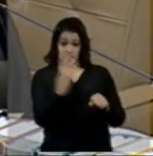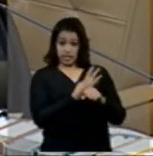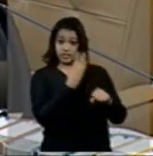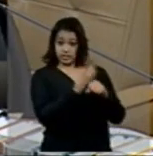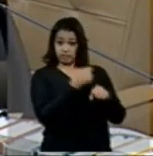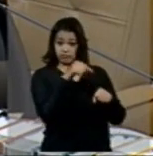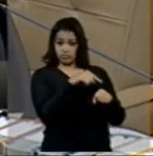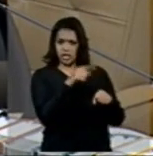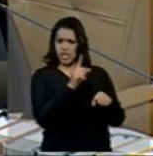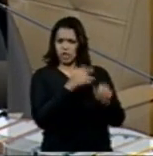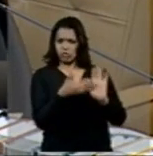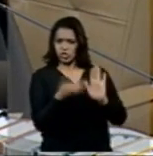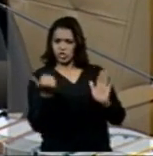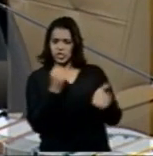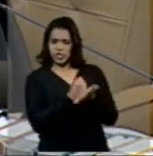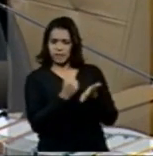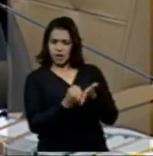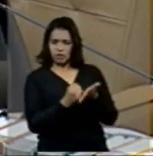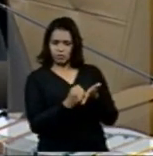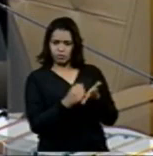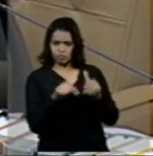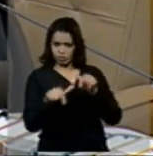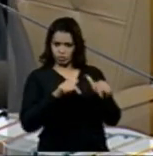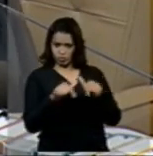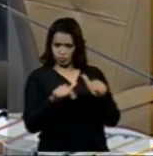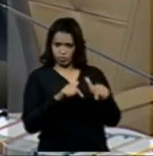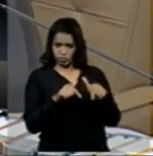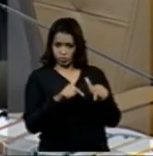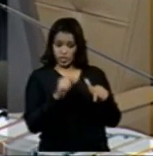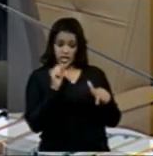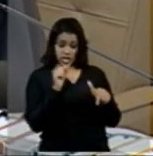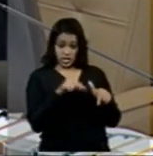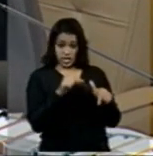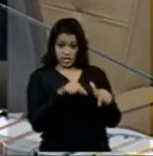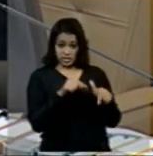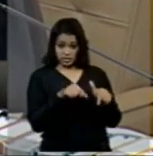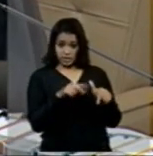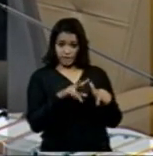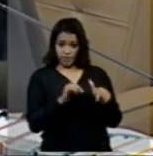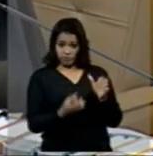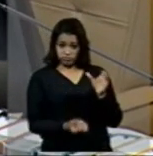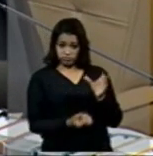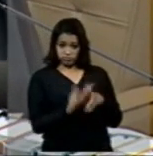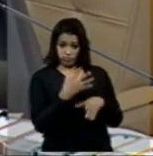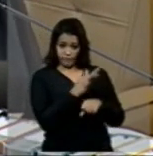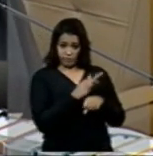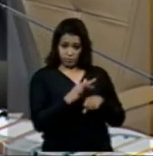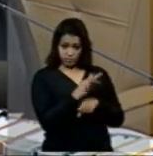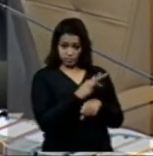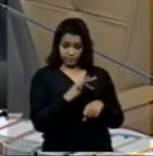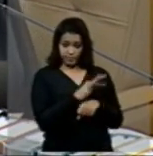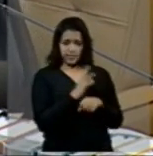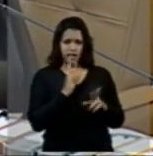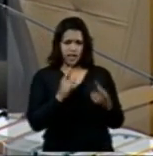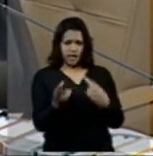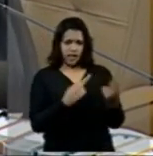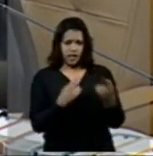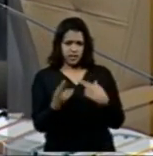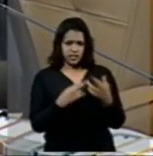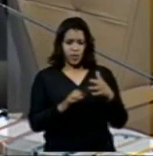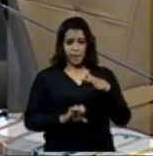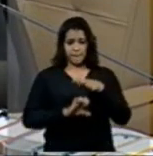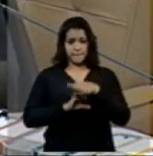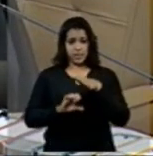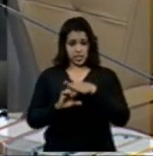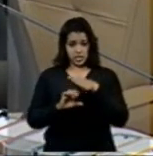terceirização não elimina o contrato de trabalho, eis que esse, de fato, se forma e se formaliza em relação à figura da